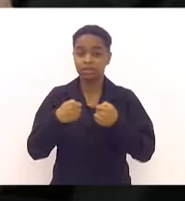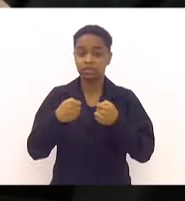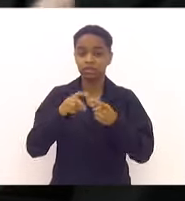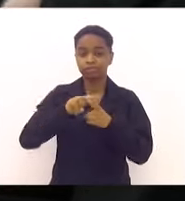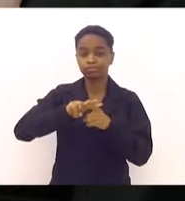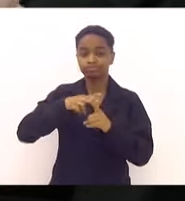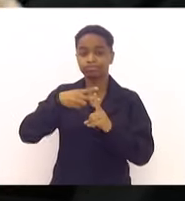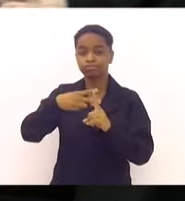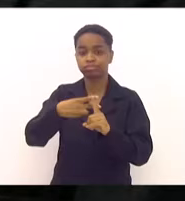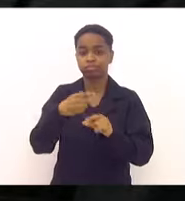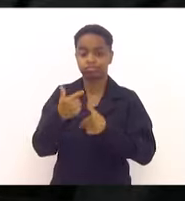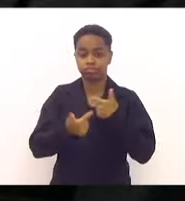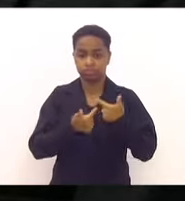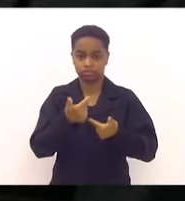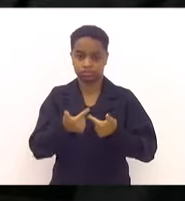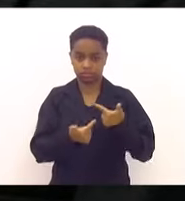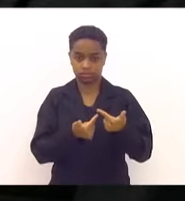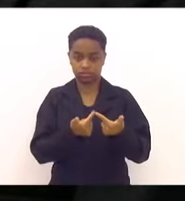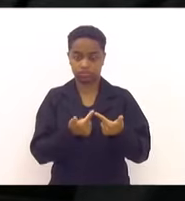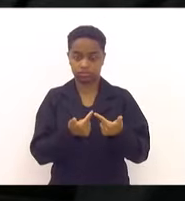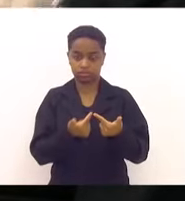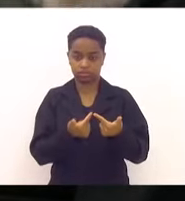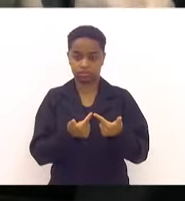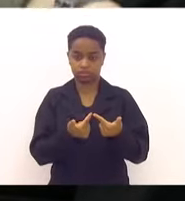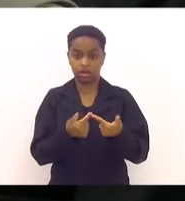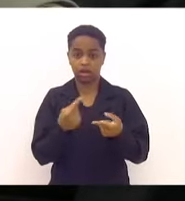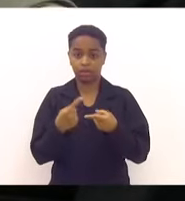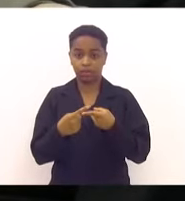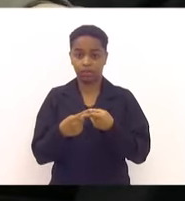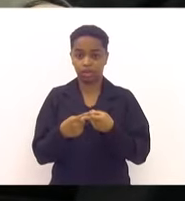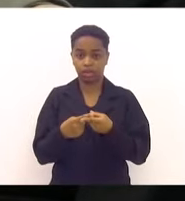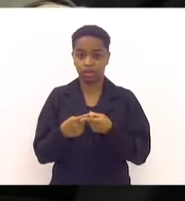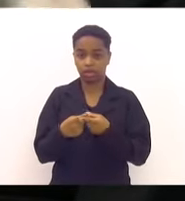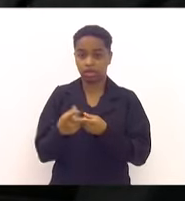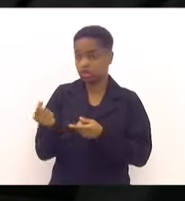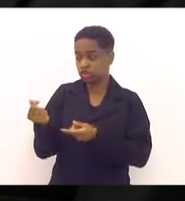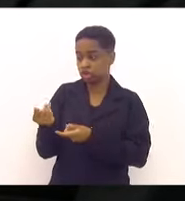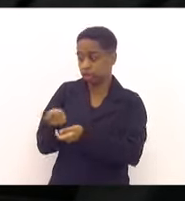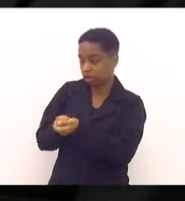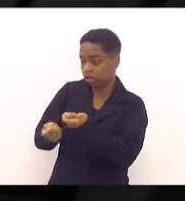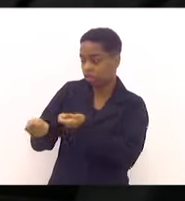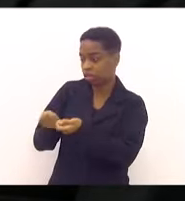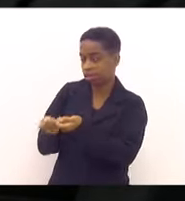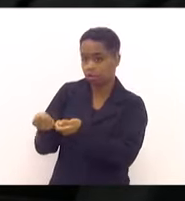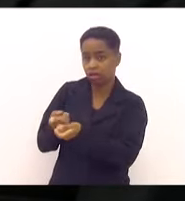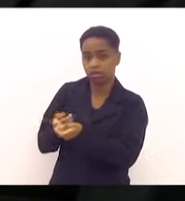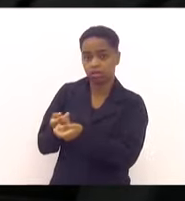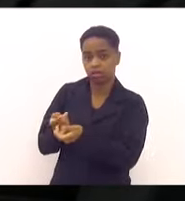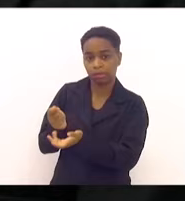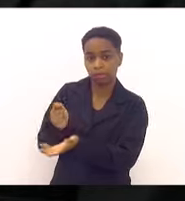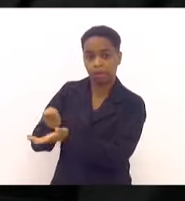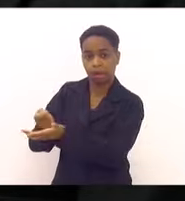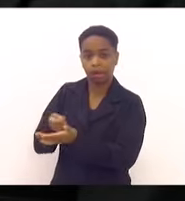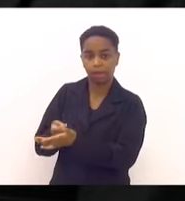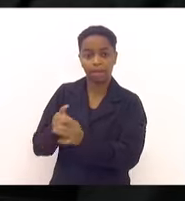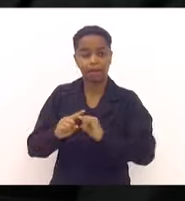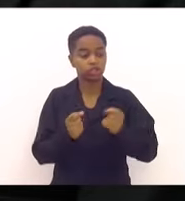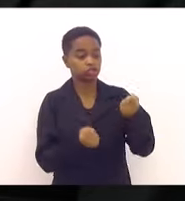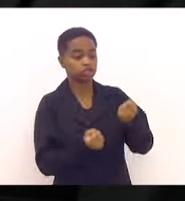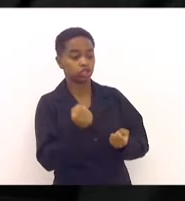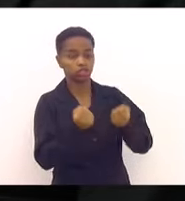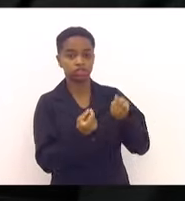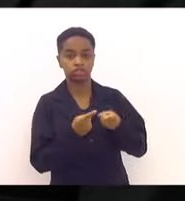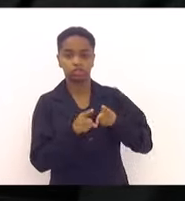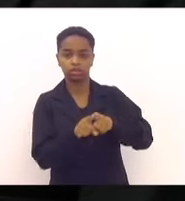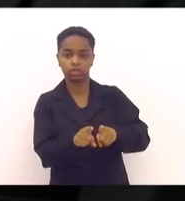função, né? Que é atender o passageiro e, ao mesmo tempo, dirigir. Eu,